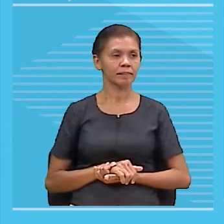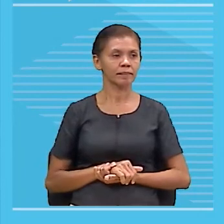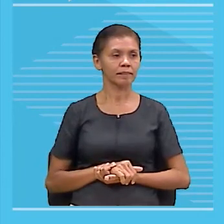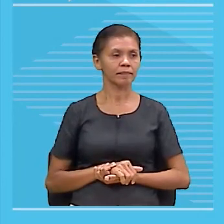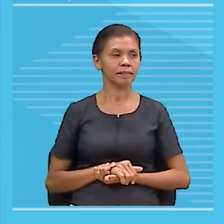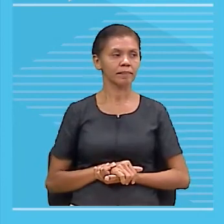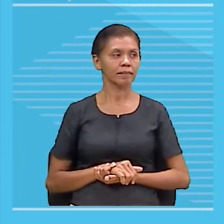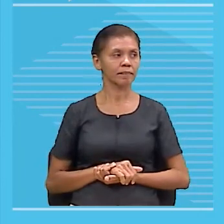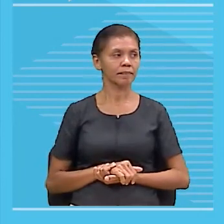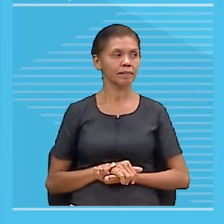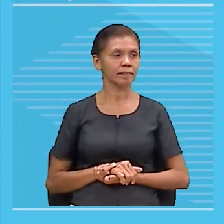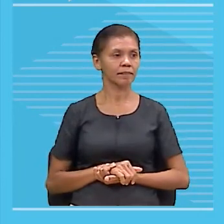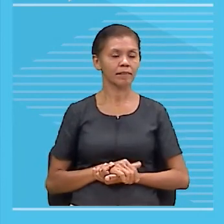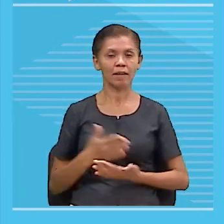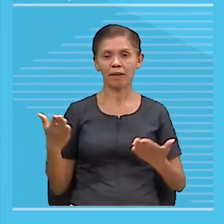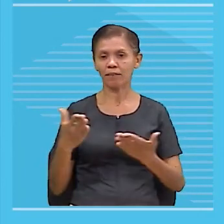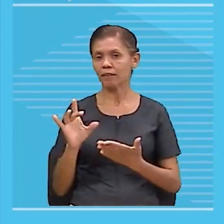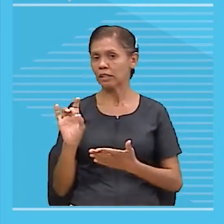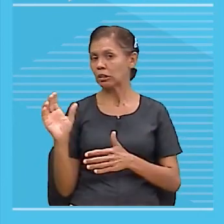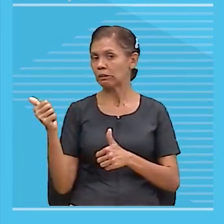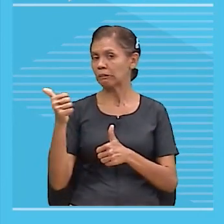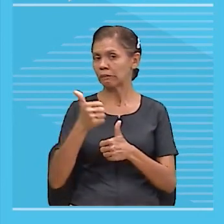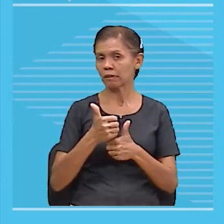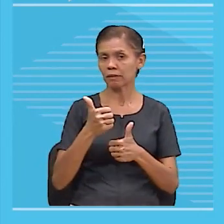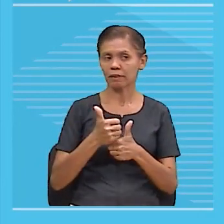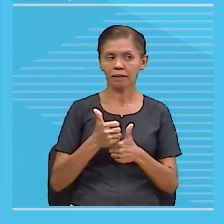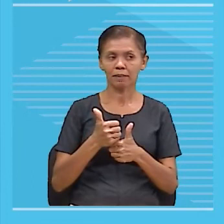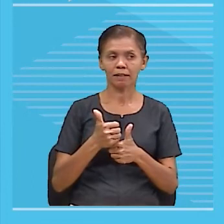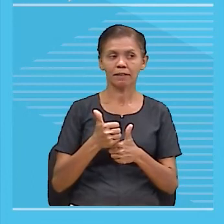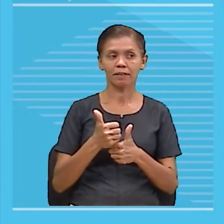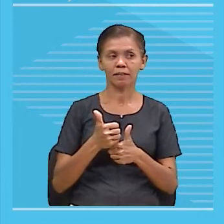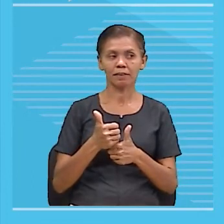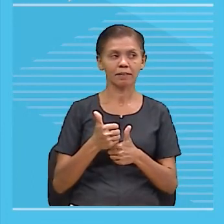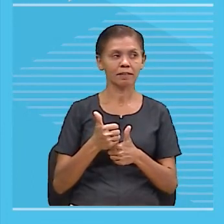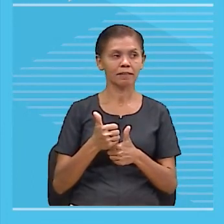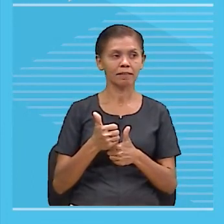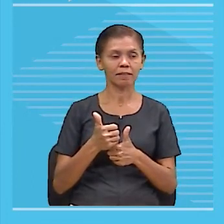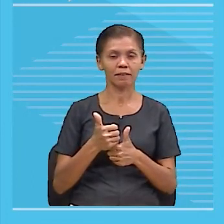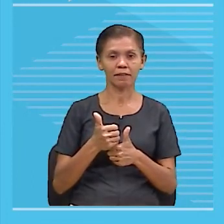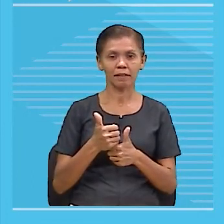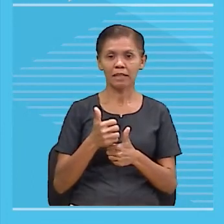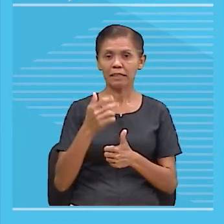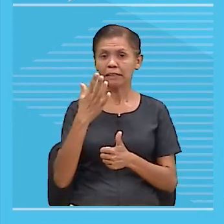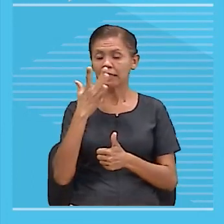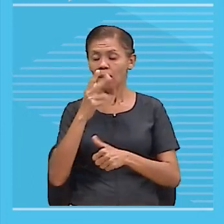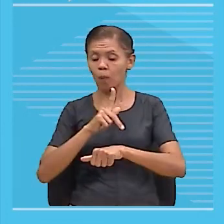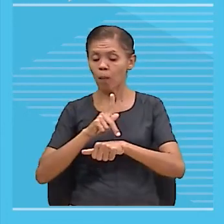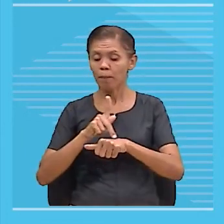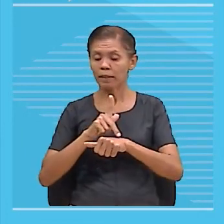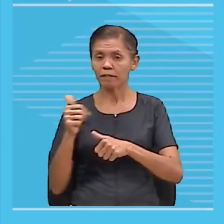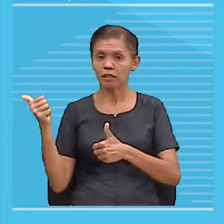Correto? Então, agora é só substituir. O que está de preto, eu vou substituir na expressãozinha da